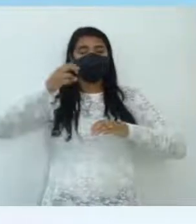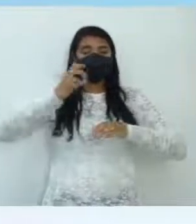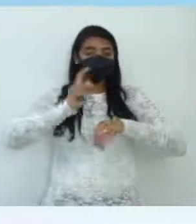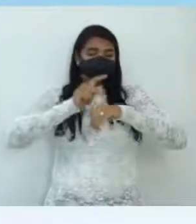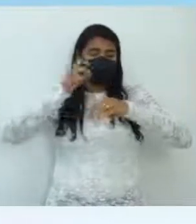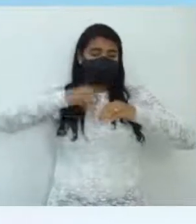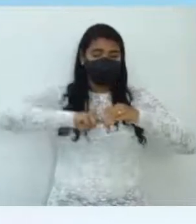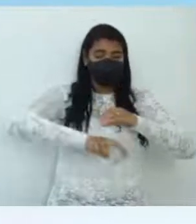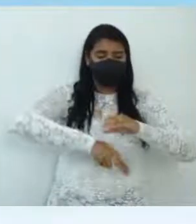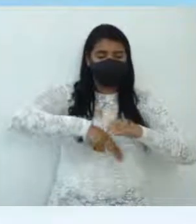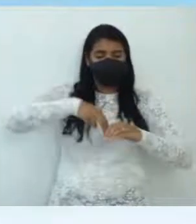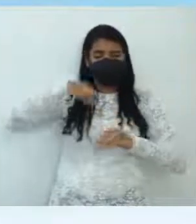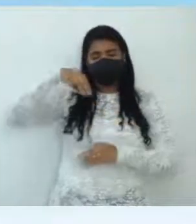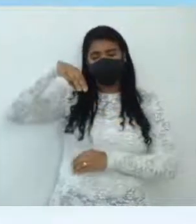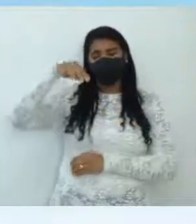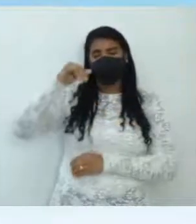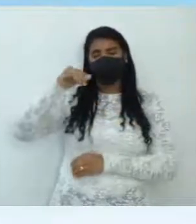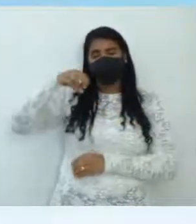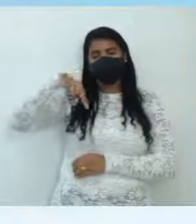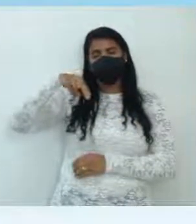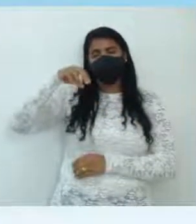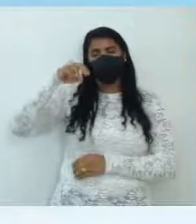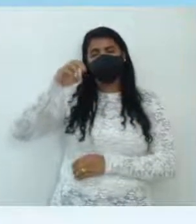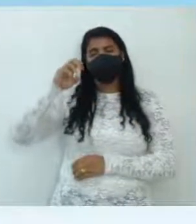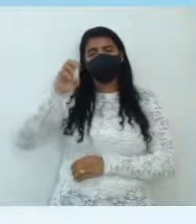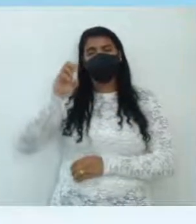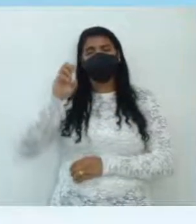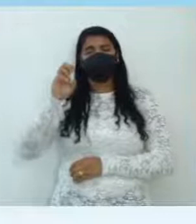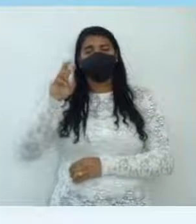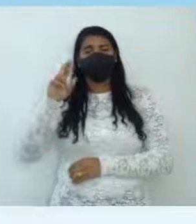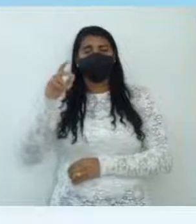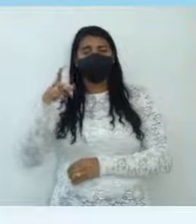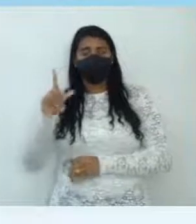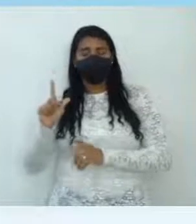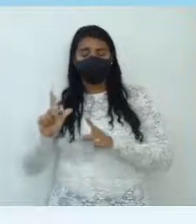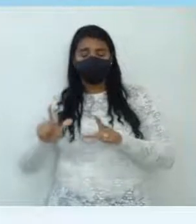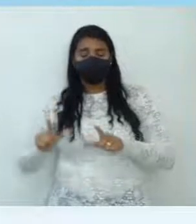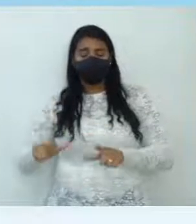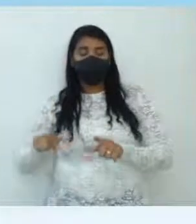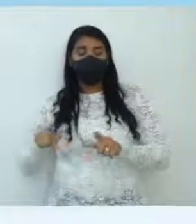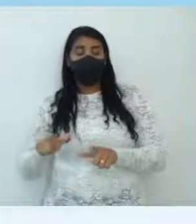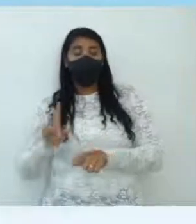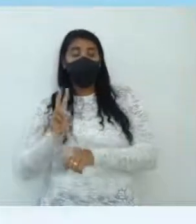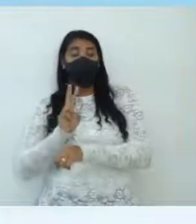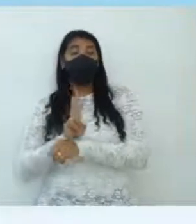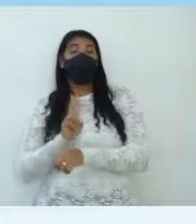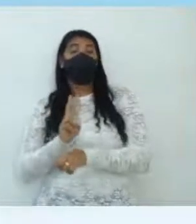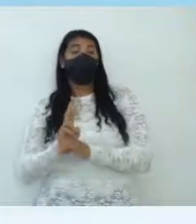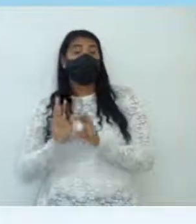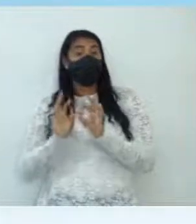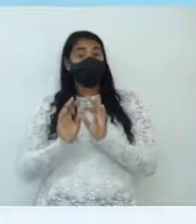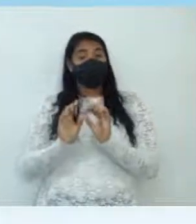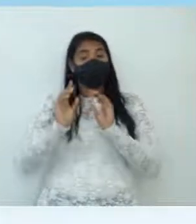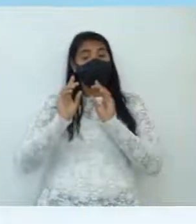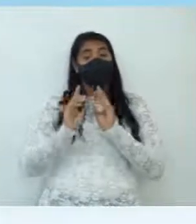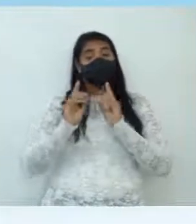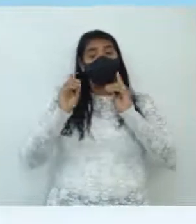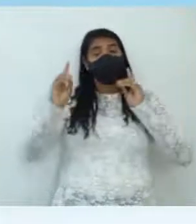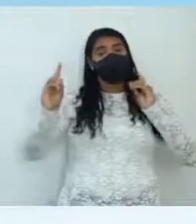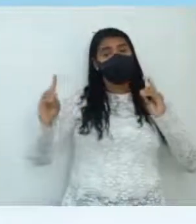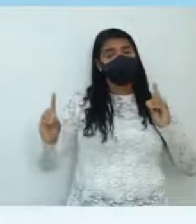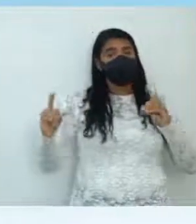ser uma atividade que é exercida em áreas que estão geralmente mais distantes dos